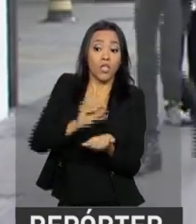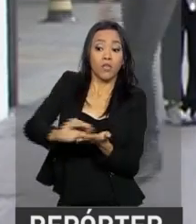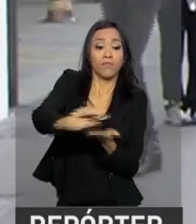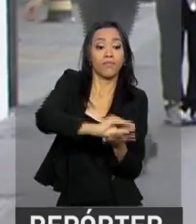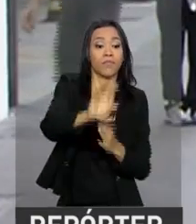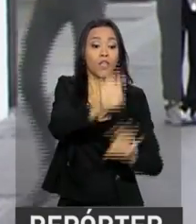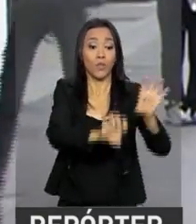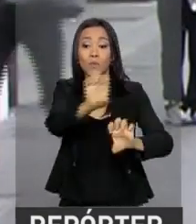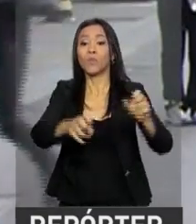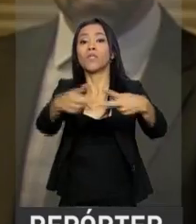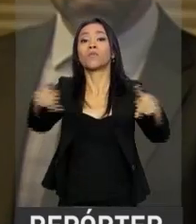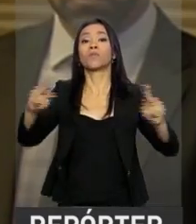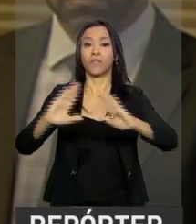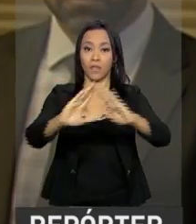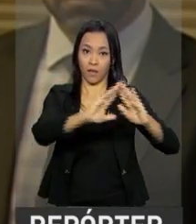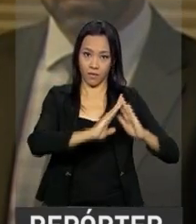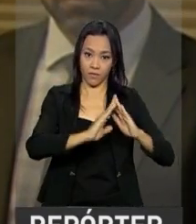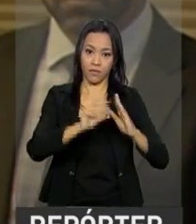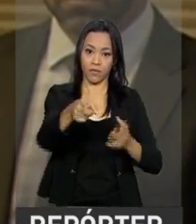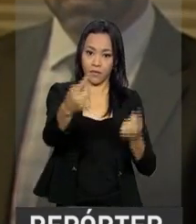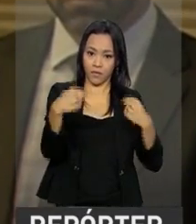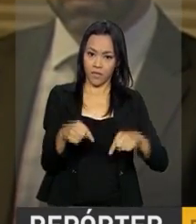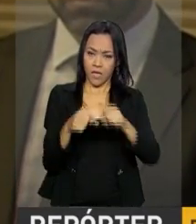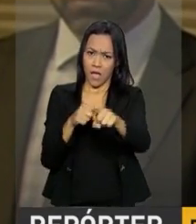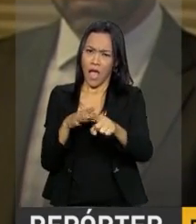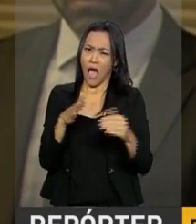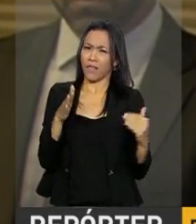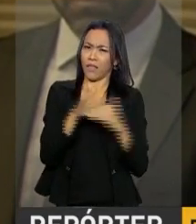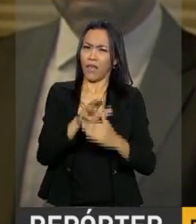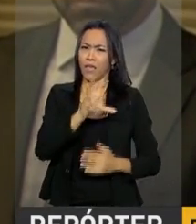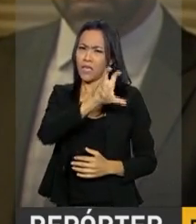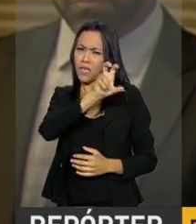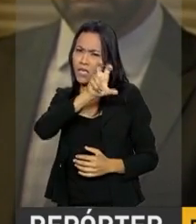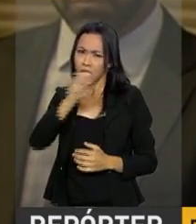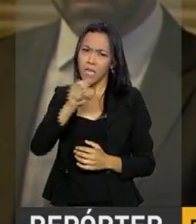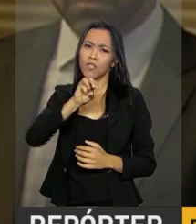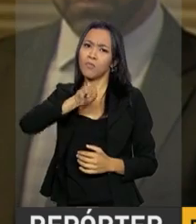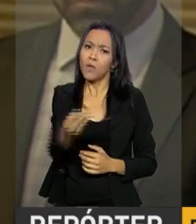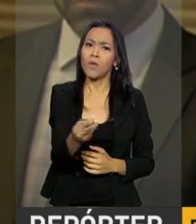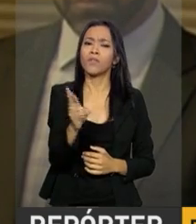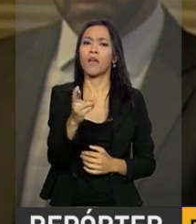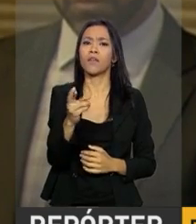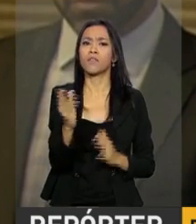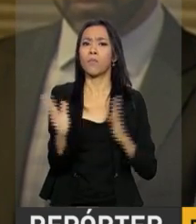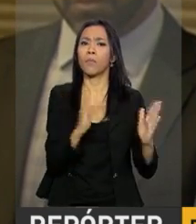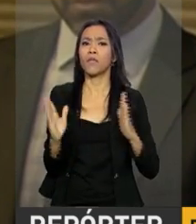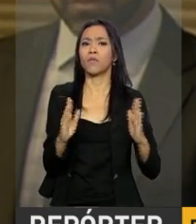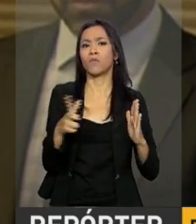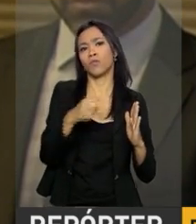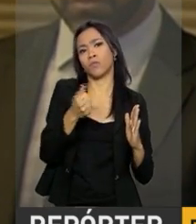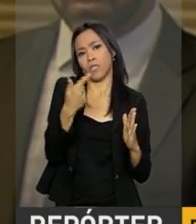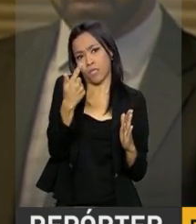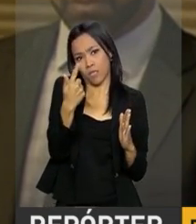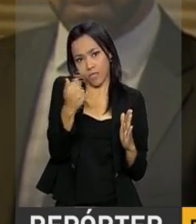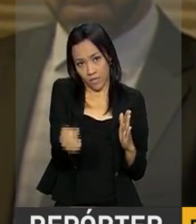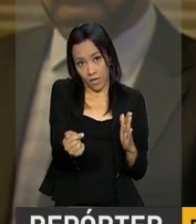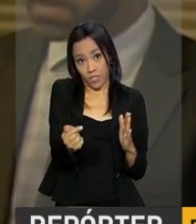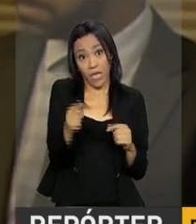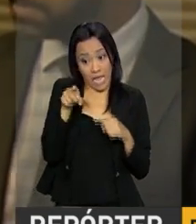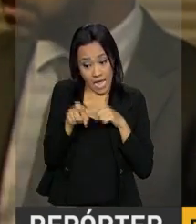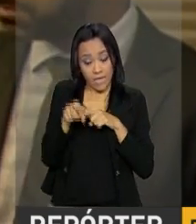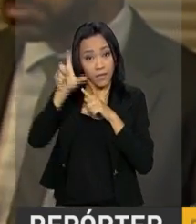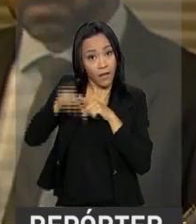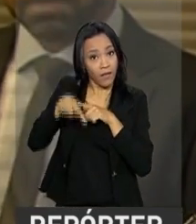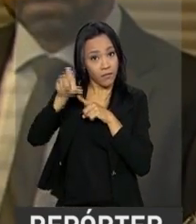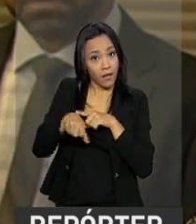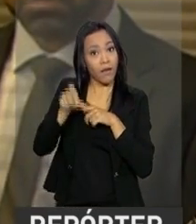das residências uma previsão de até 500 milhões de reais para o ano de 2017 o cartão pode